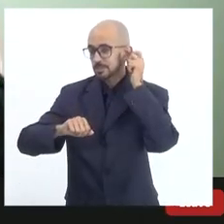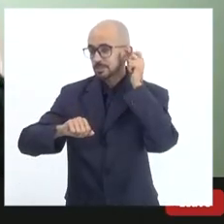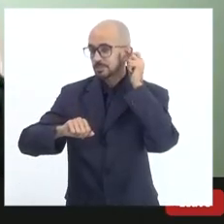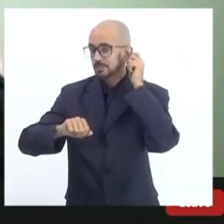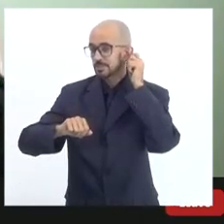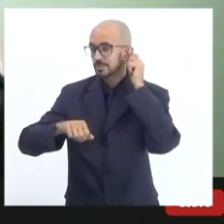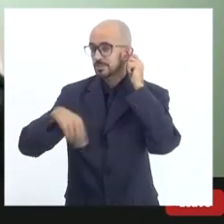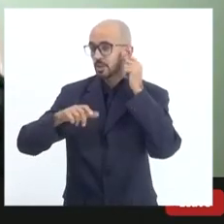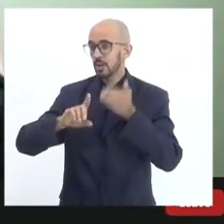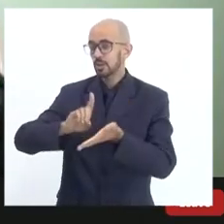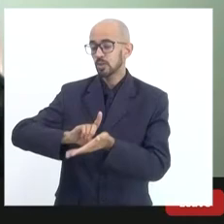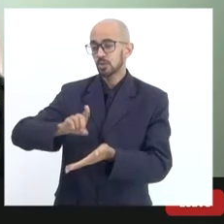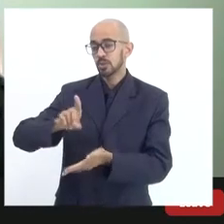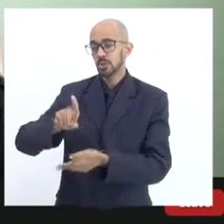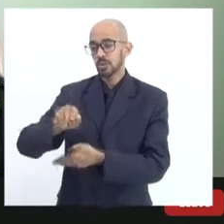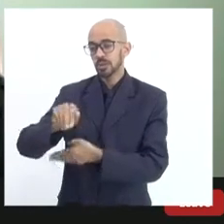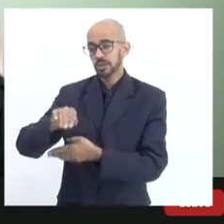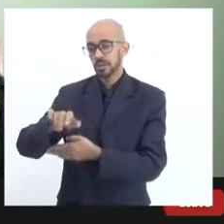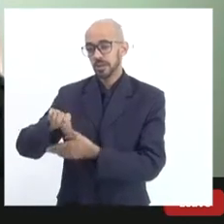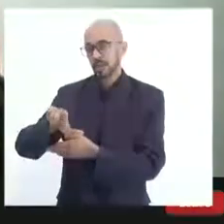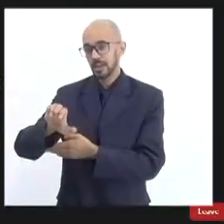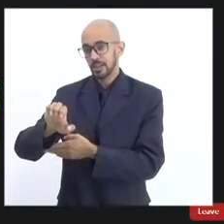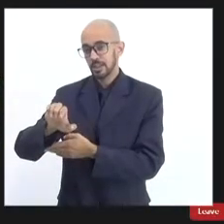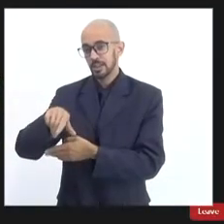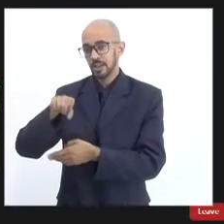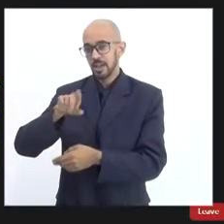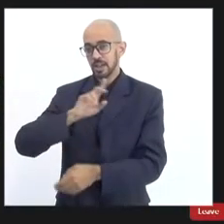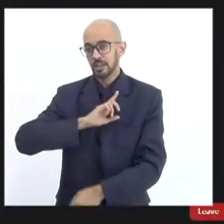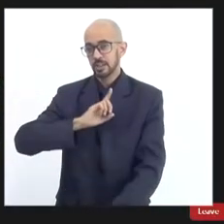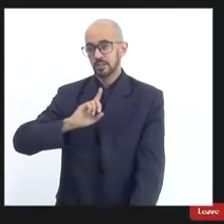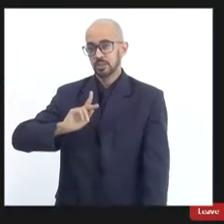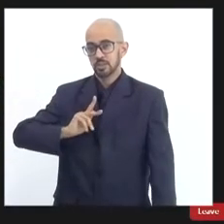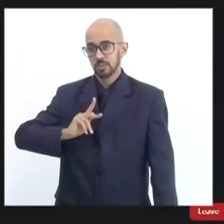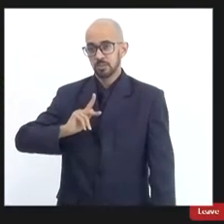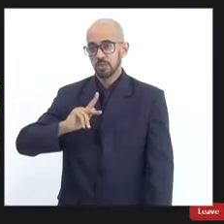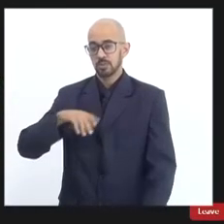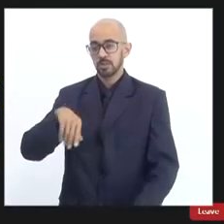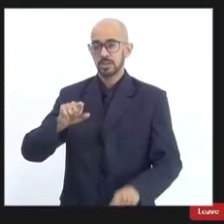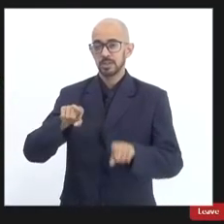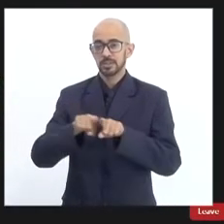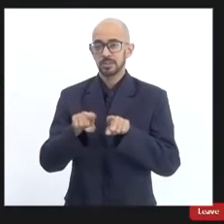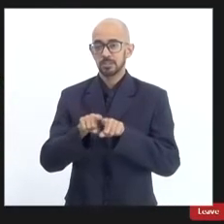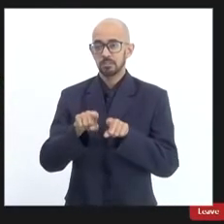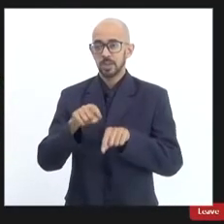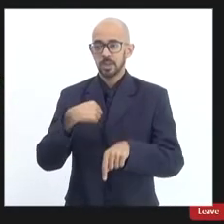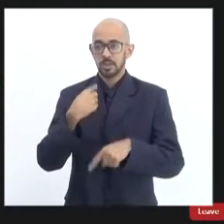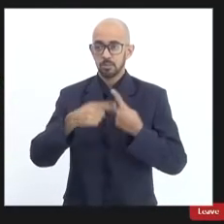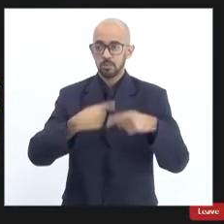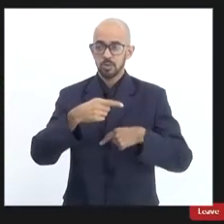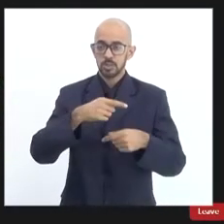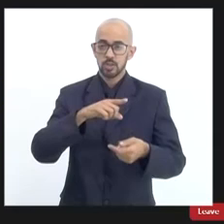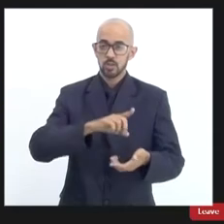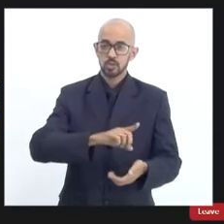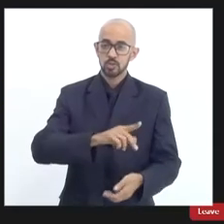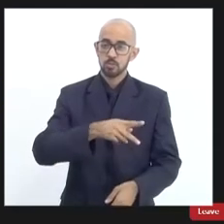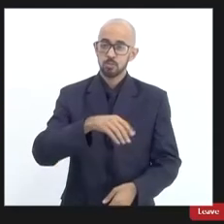à doutora Daniele, que é nossa defensora pública, em seguida ao nosso pós-doutor Babalaô Ivani dos Santos